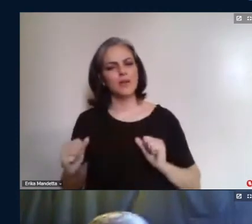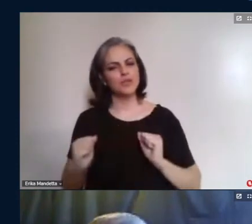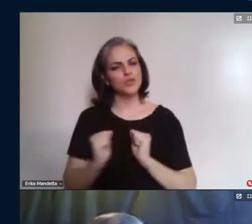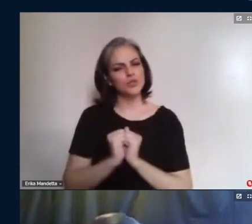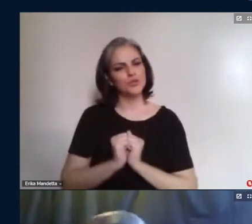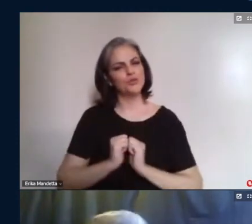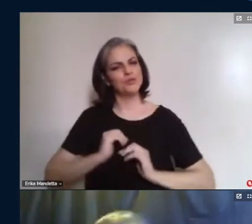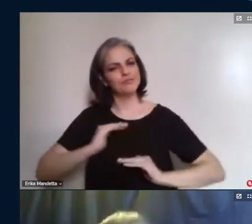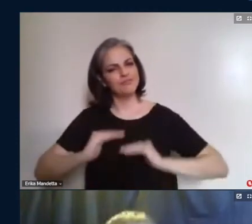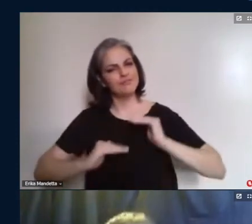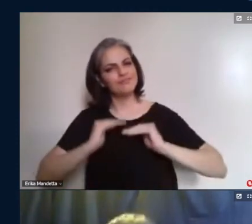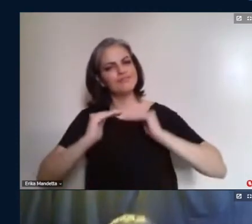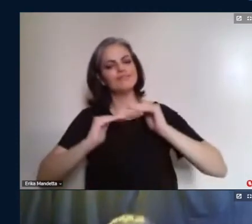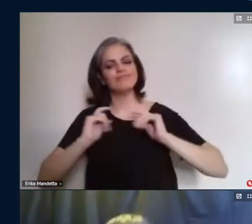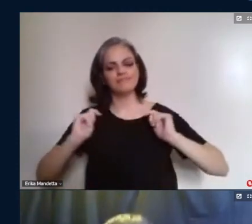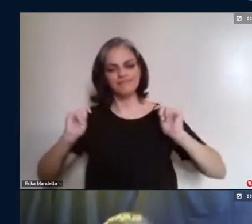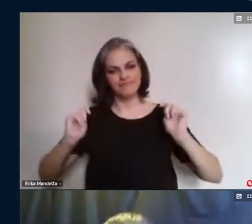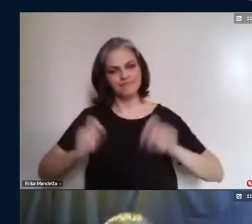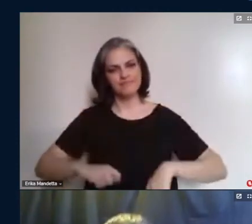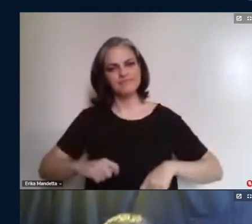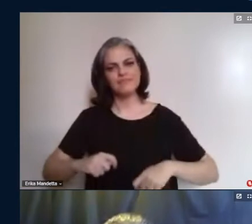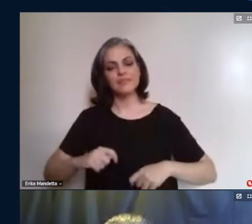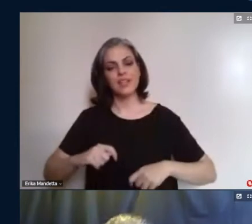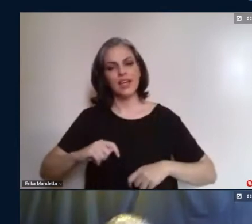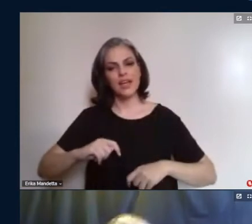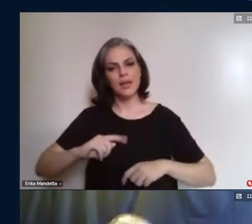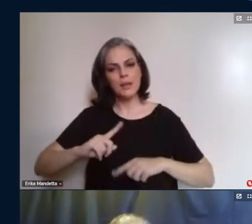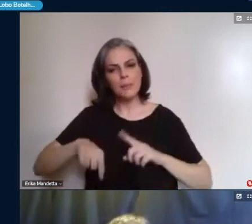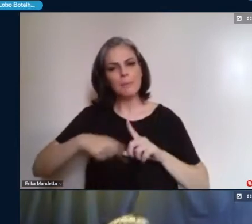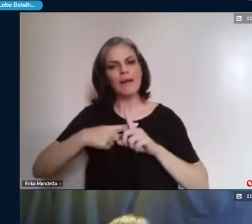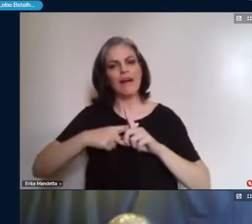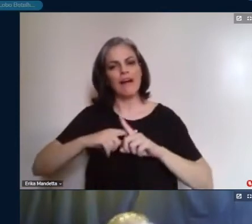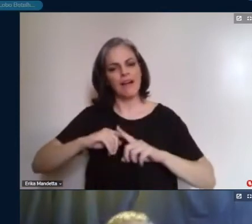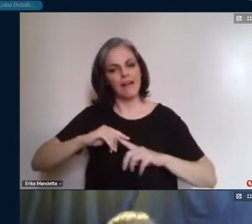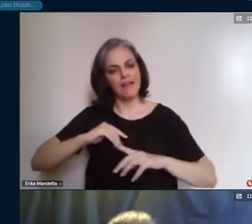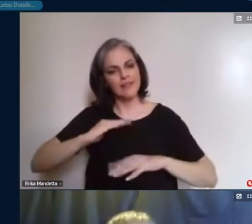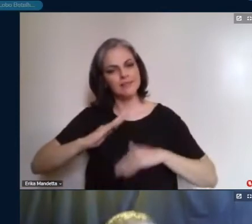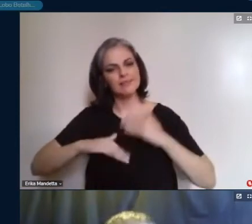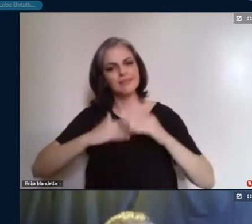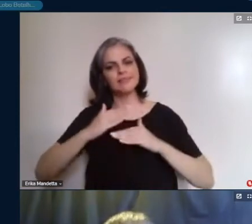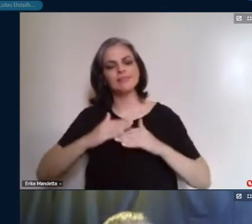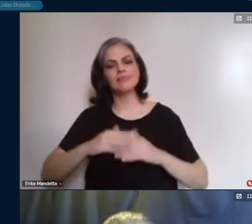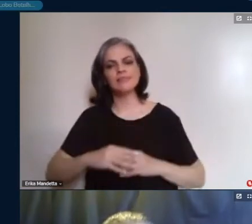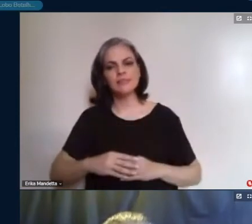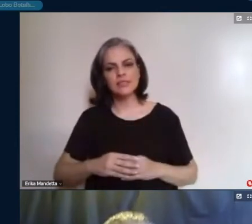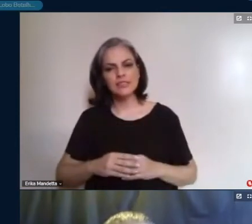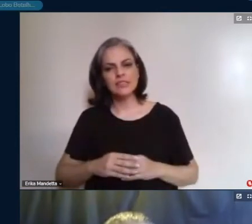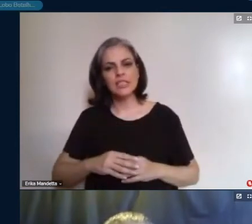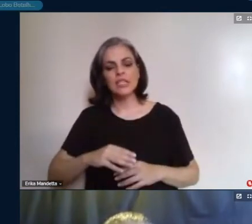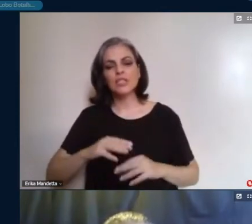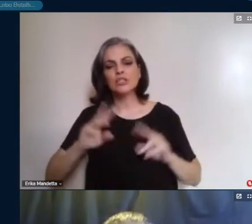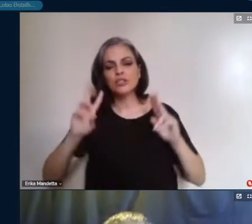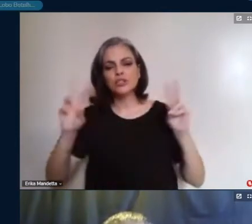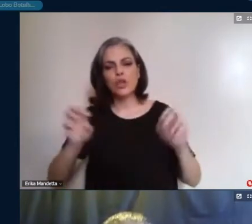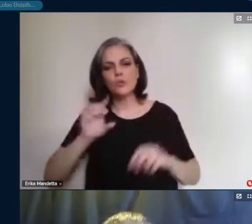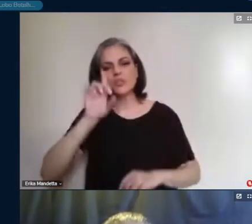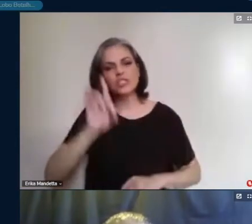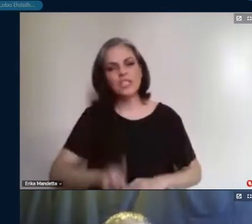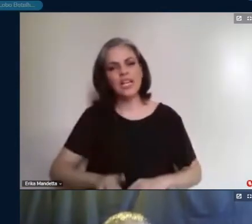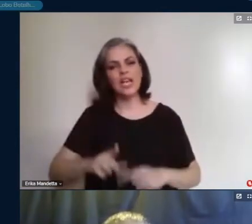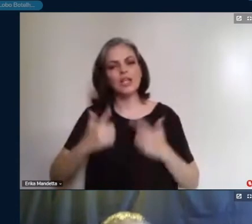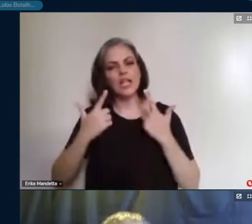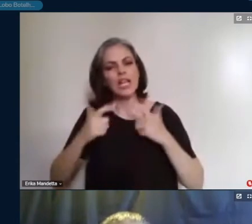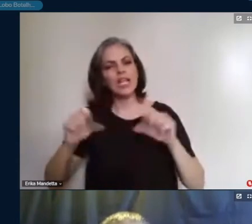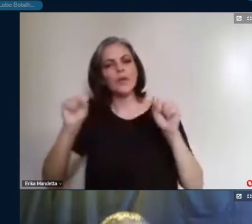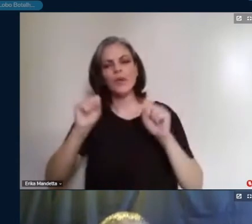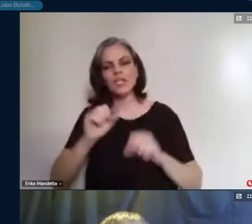instrumentos que possibilitem a implementação e o reconhecimento, de fato, de direitos linguísticos como um todo. Acho que